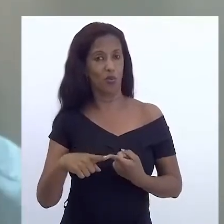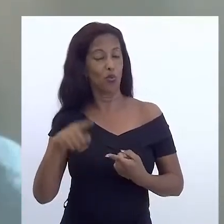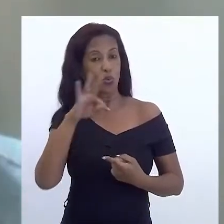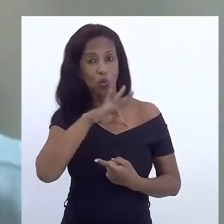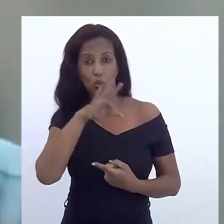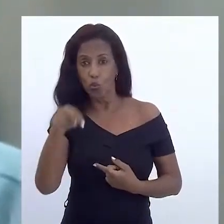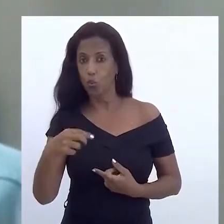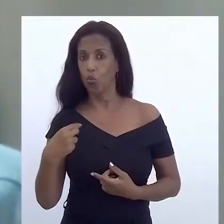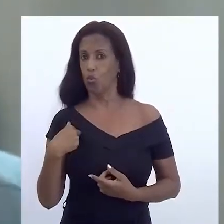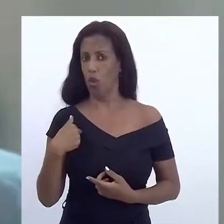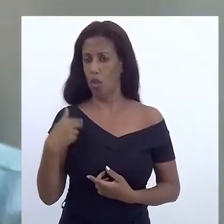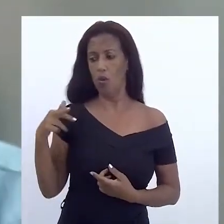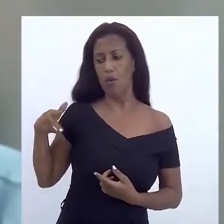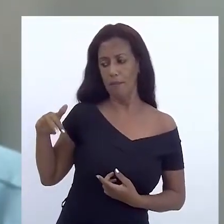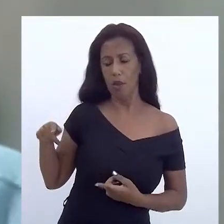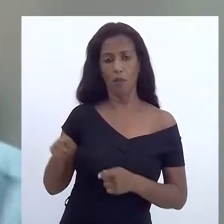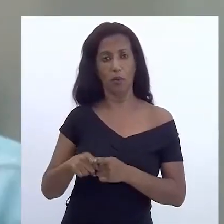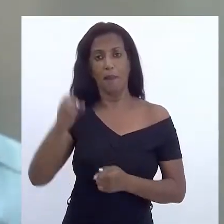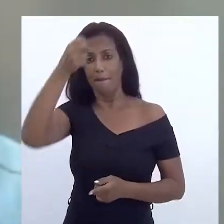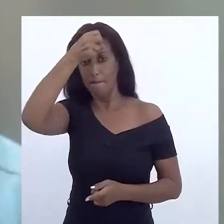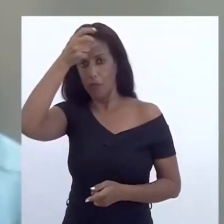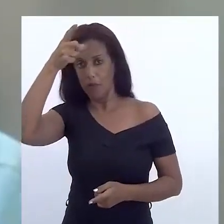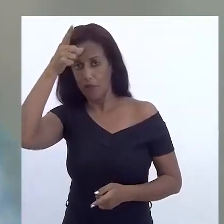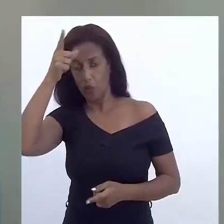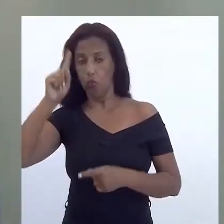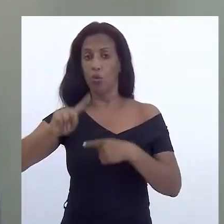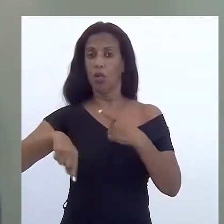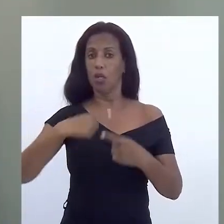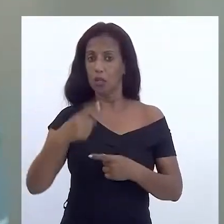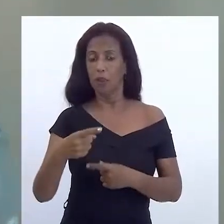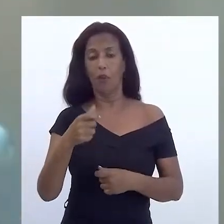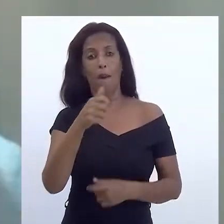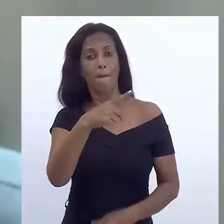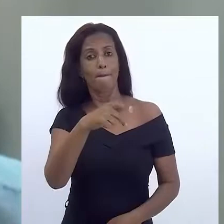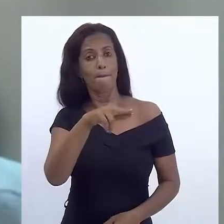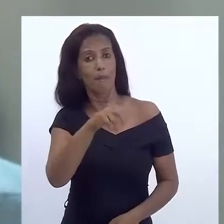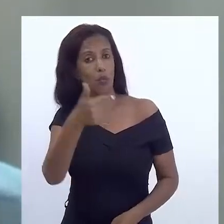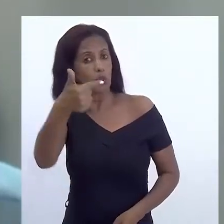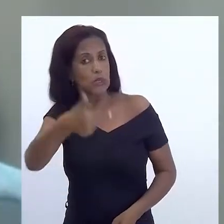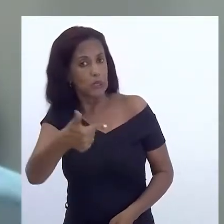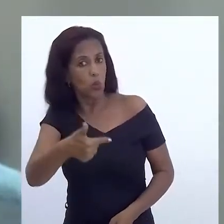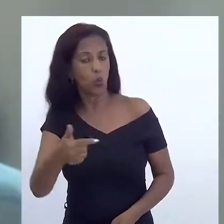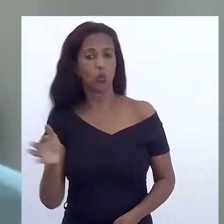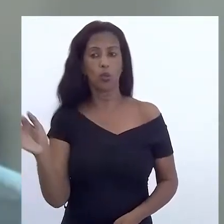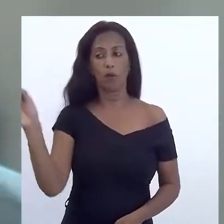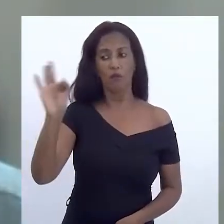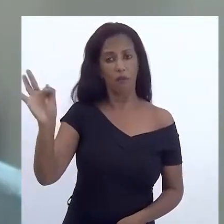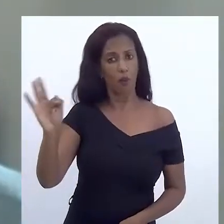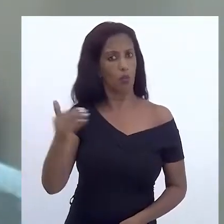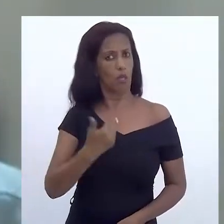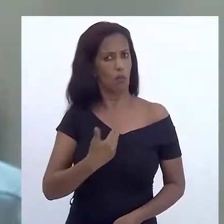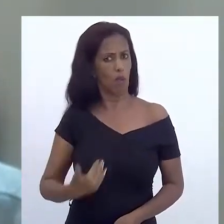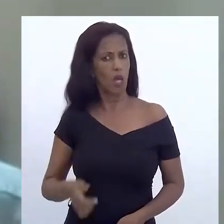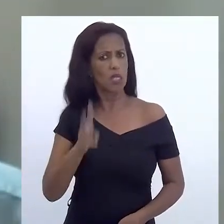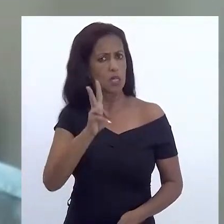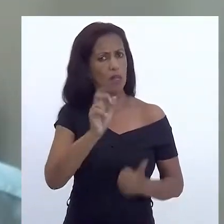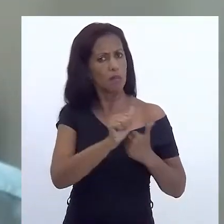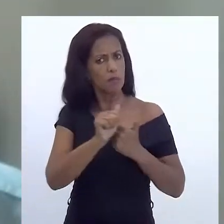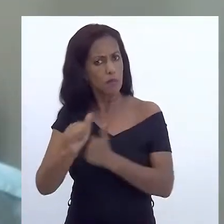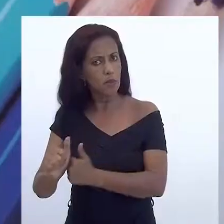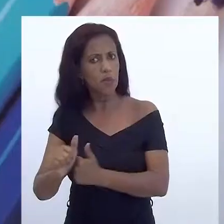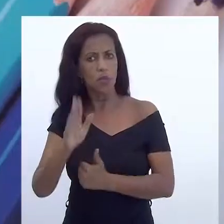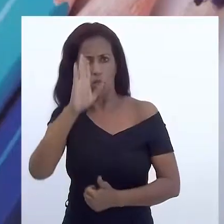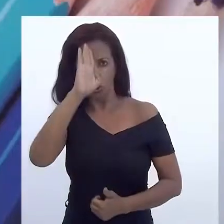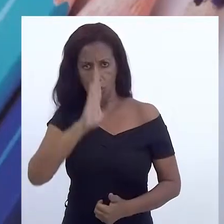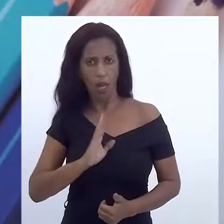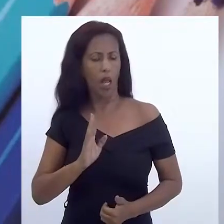estadual. No meu caso, meu irmão também foi municipal, colégio federal e universidade federal. Tá? Então, sempre seguindo o ensino público. Claro que a